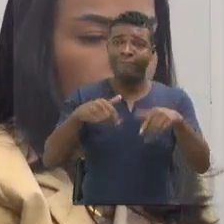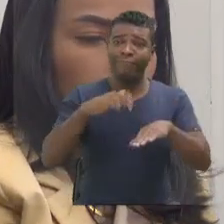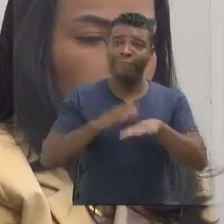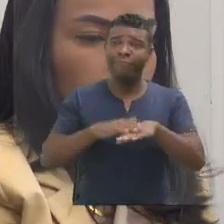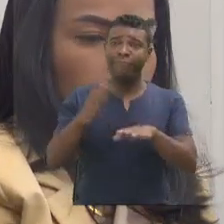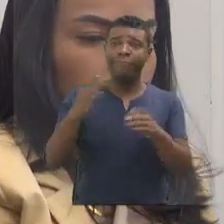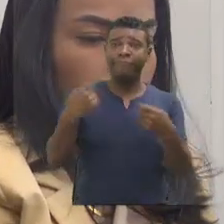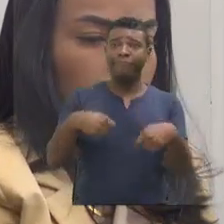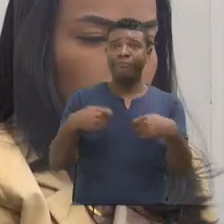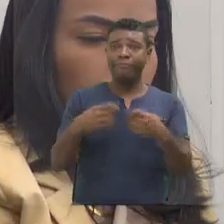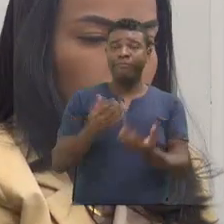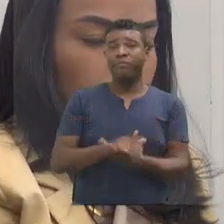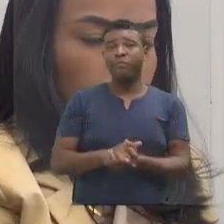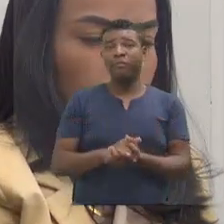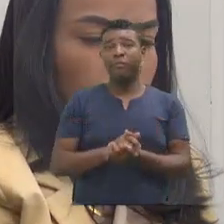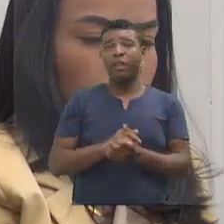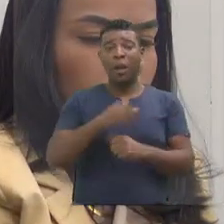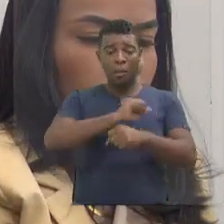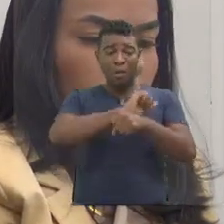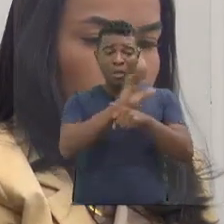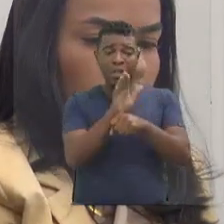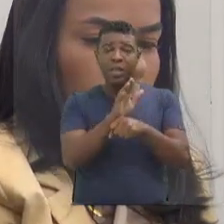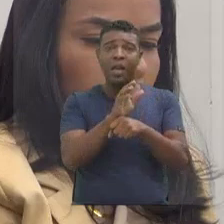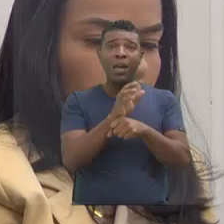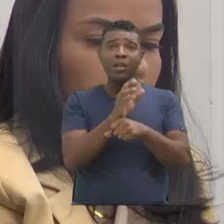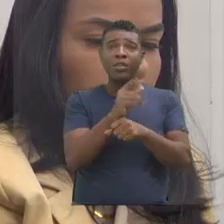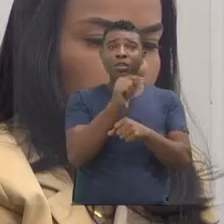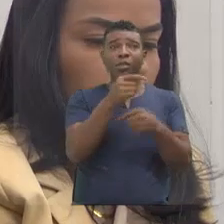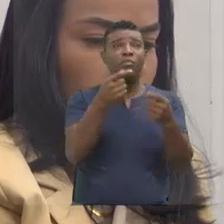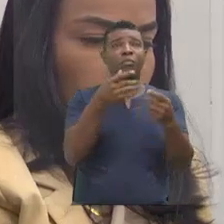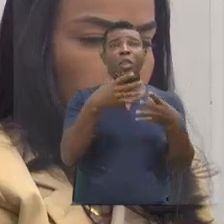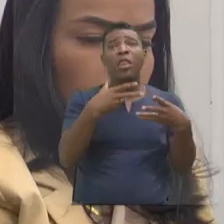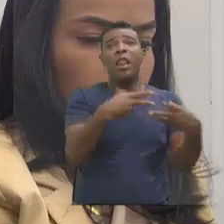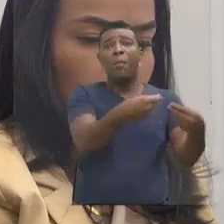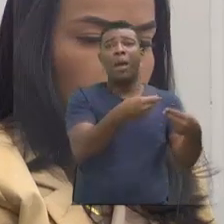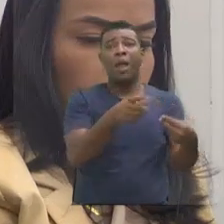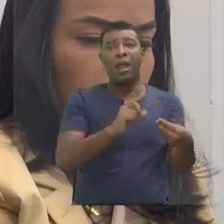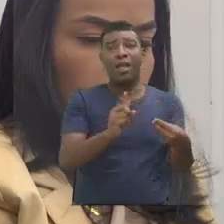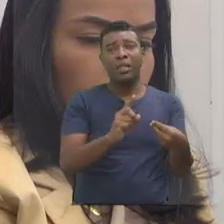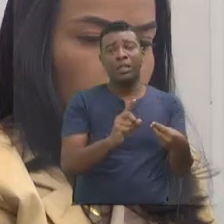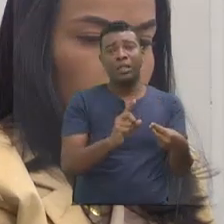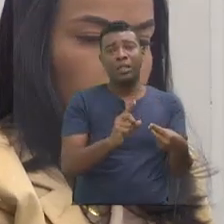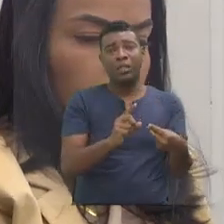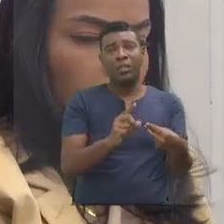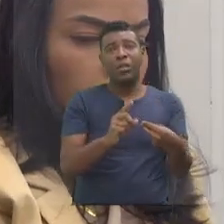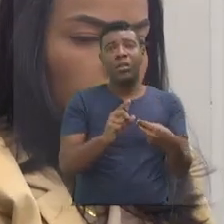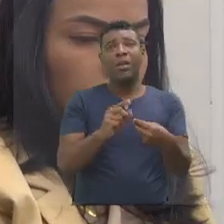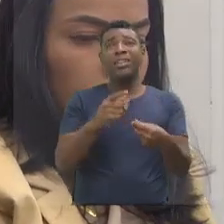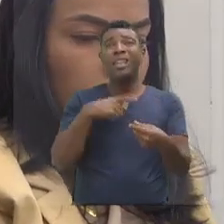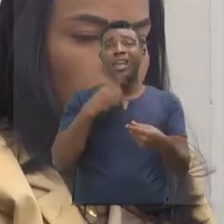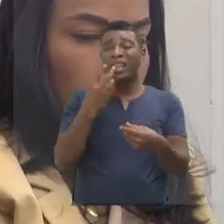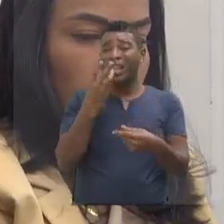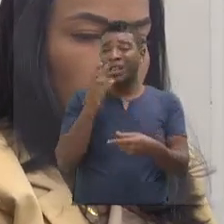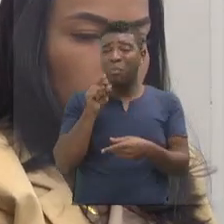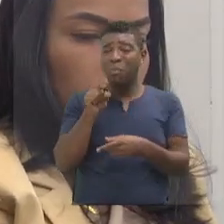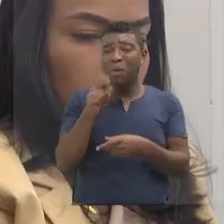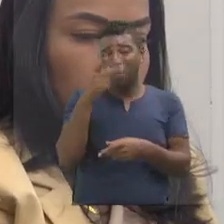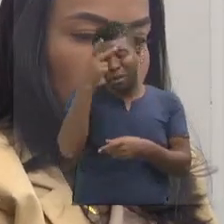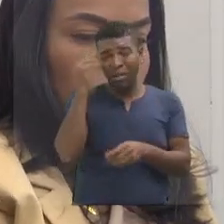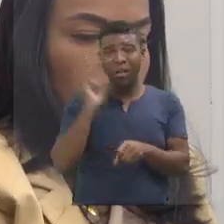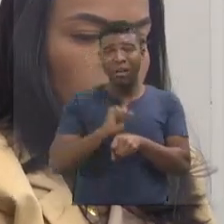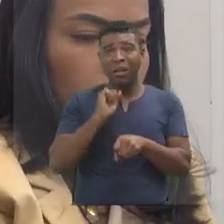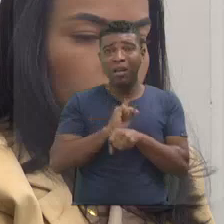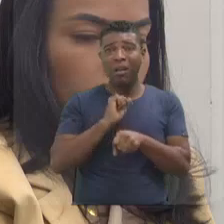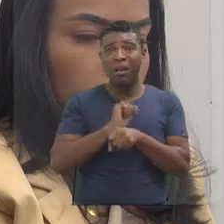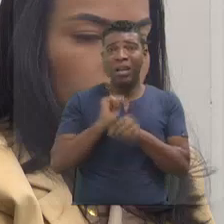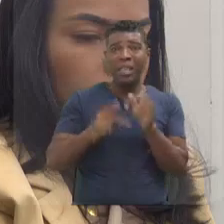merece isso nós temos 3 mil pessoas esperando algumas cirurgias que são tão básicas e que isso pode causar